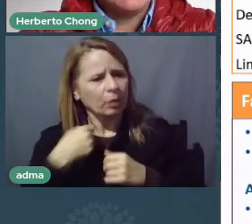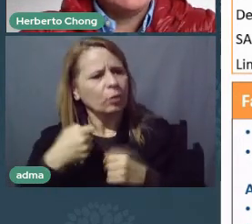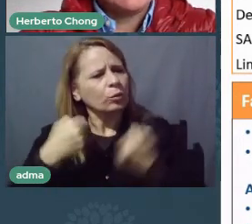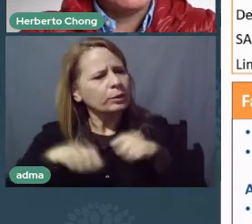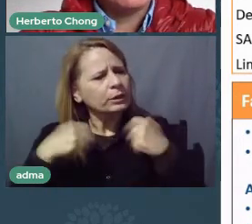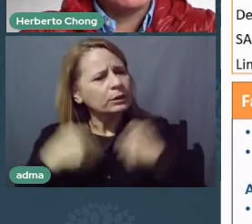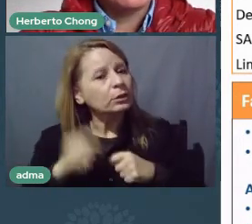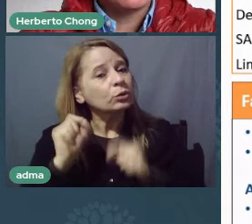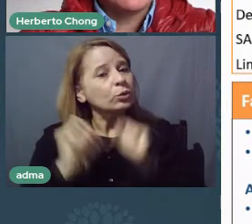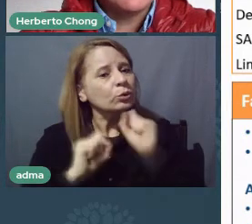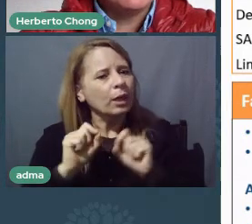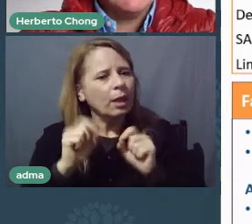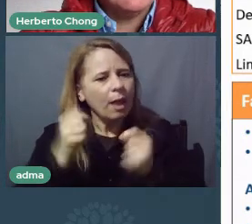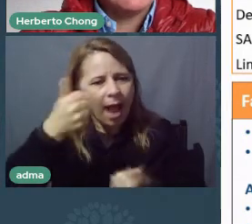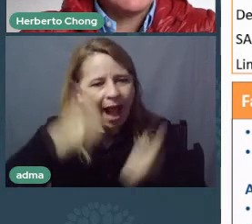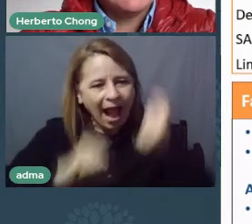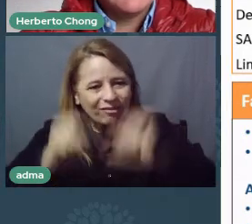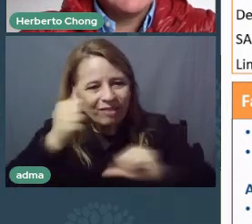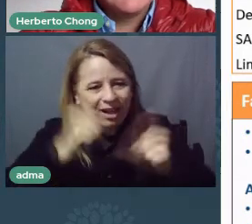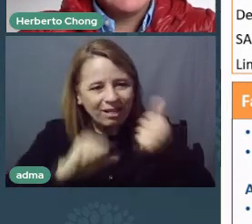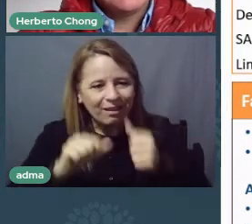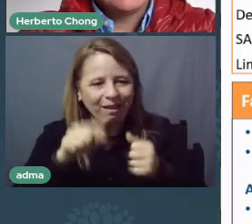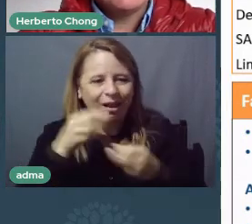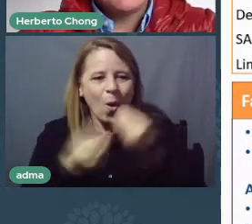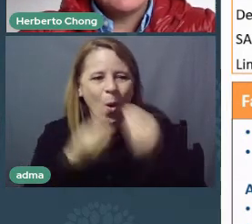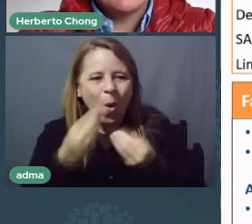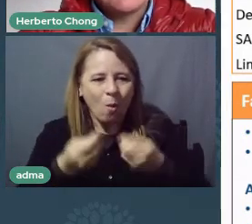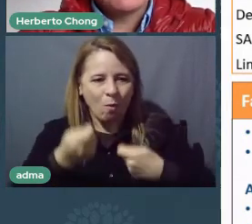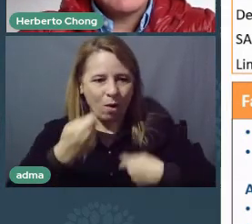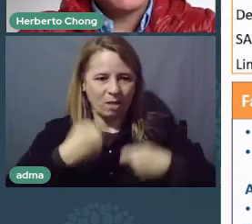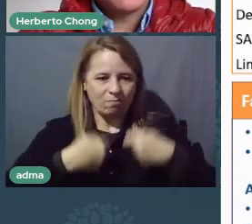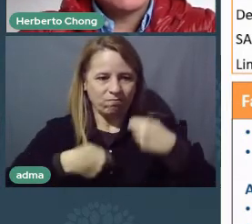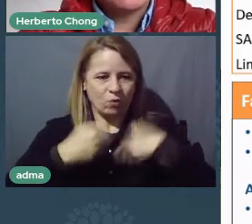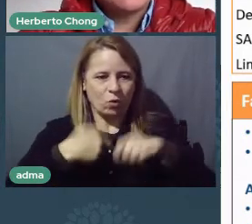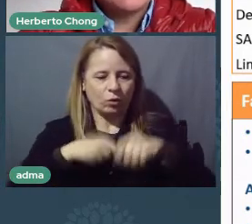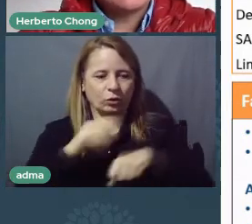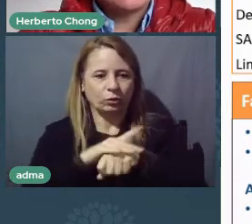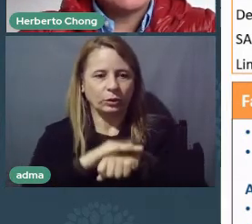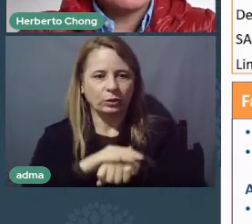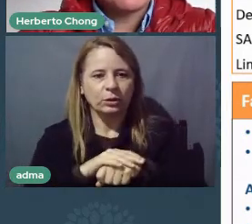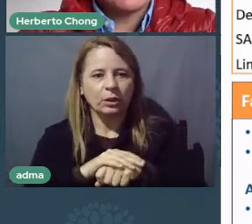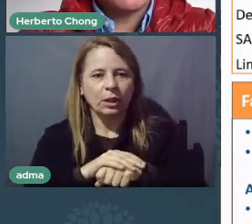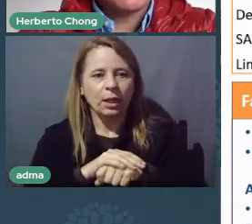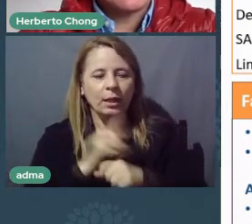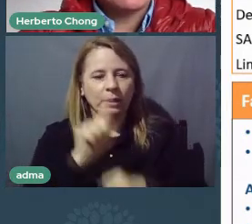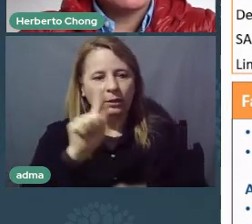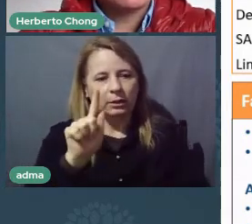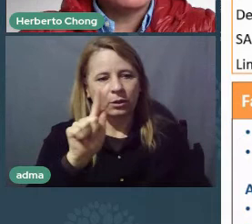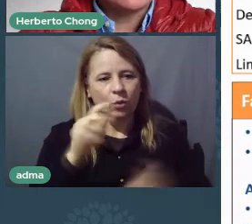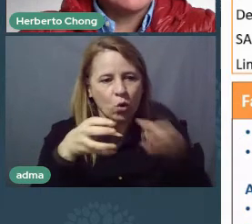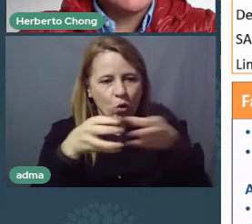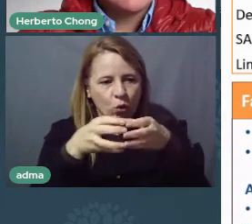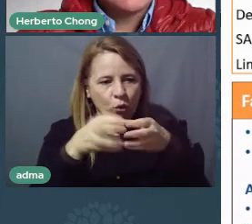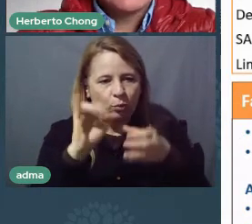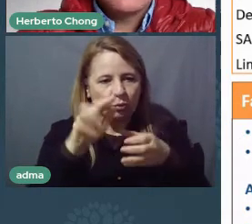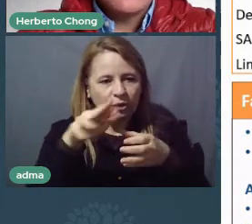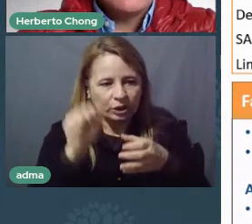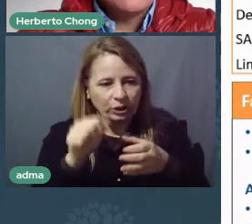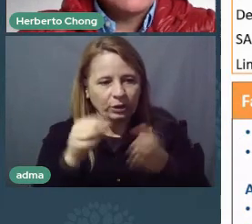saber avaliar o controle da doença. Então, Gina, tem 4 perguntinhas que nós fazemos na